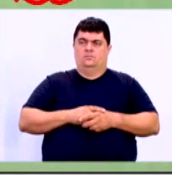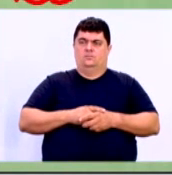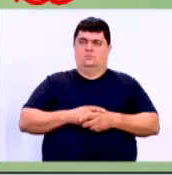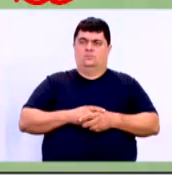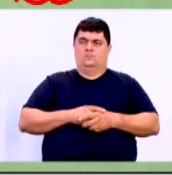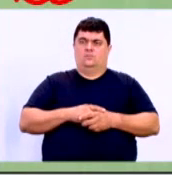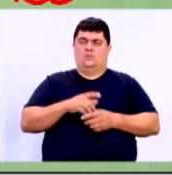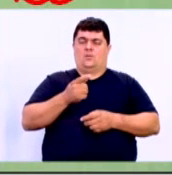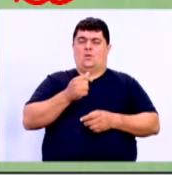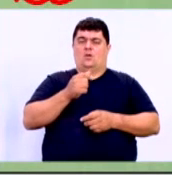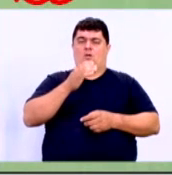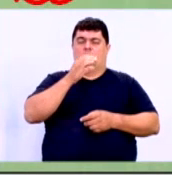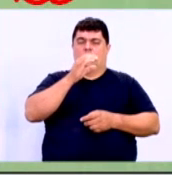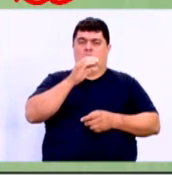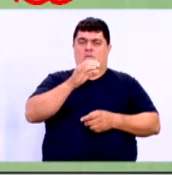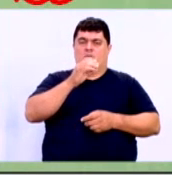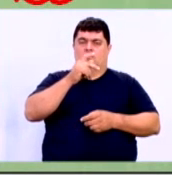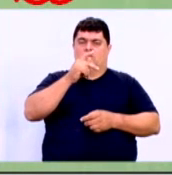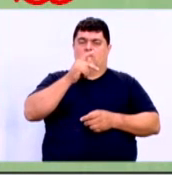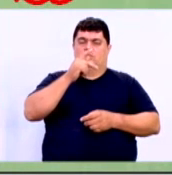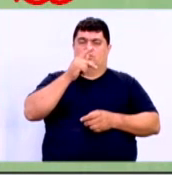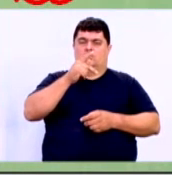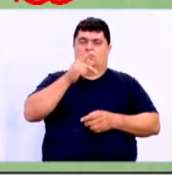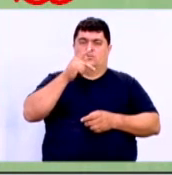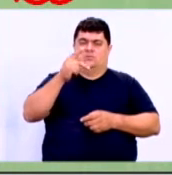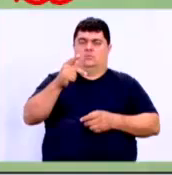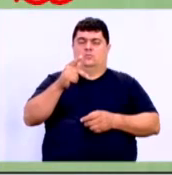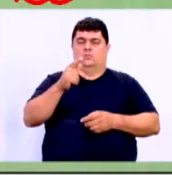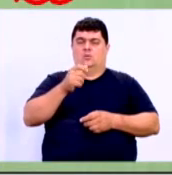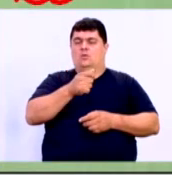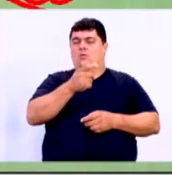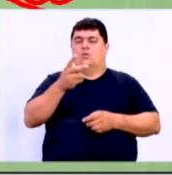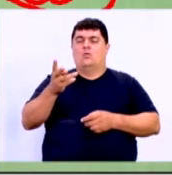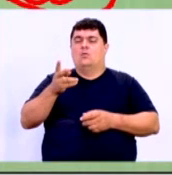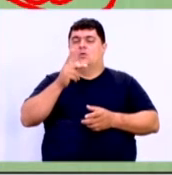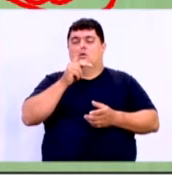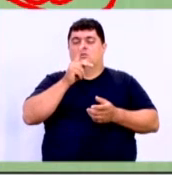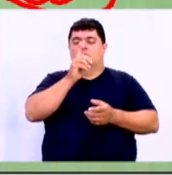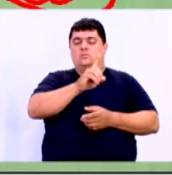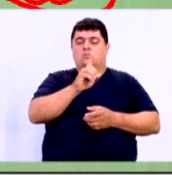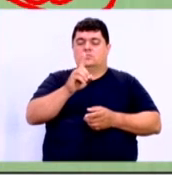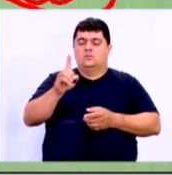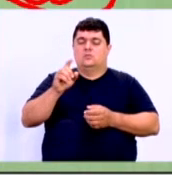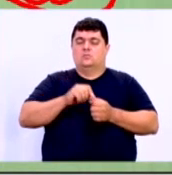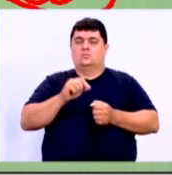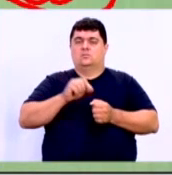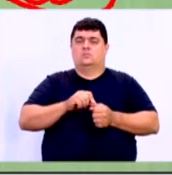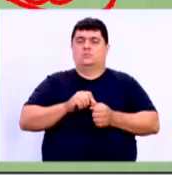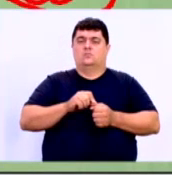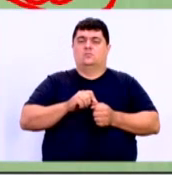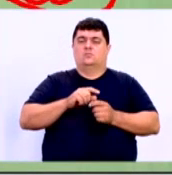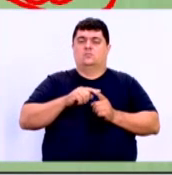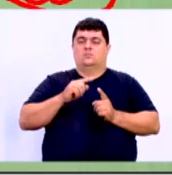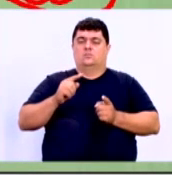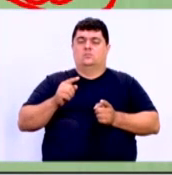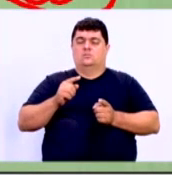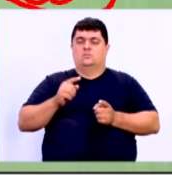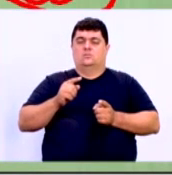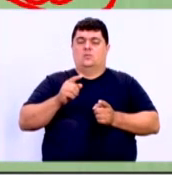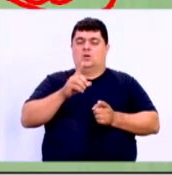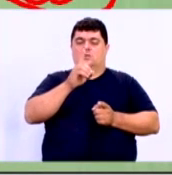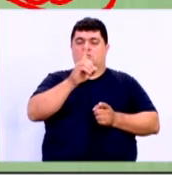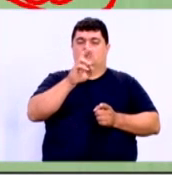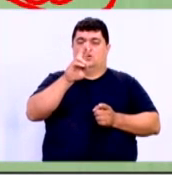Custo do produto do período. Você vai identificar o quanto custou produzir cada unidade. Mas na demonstração dos